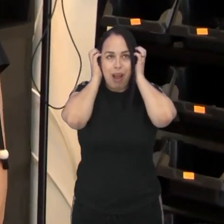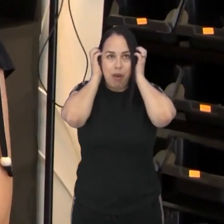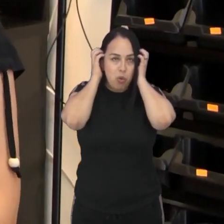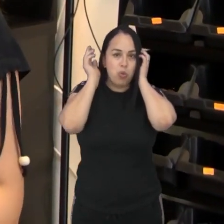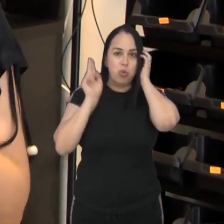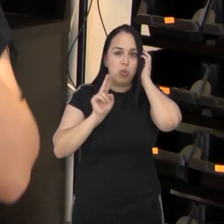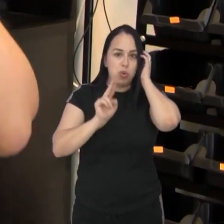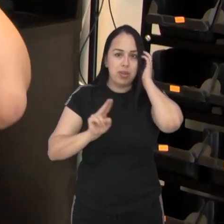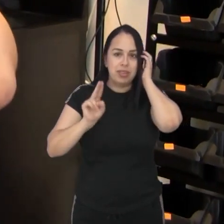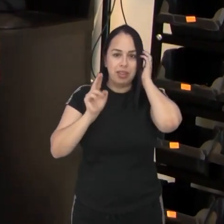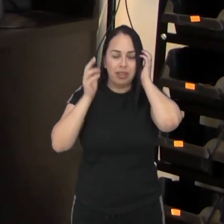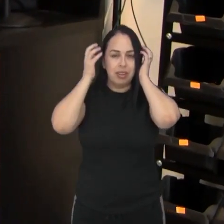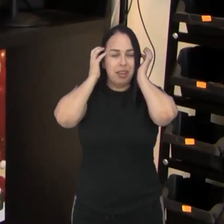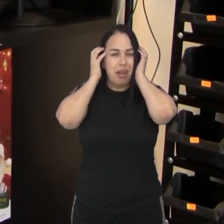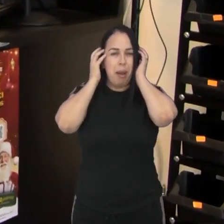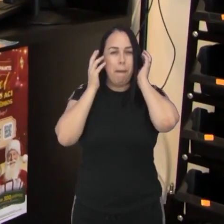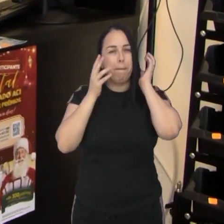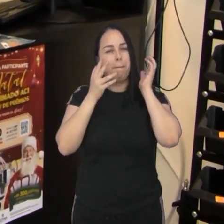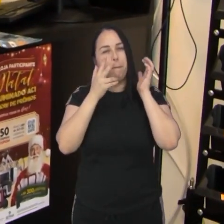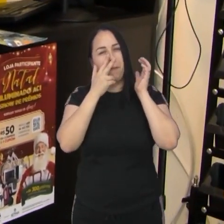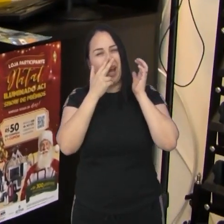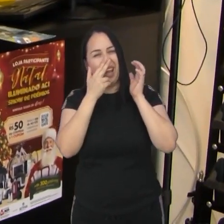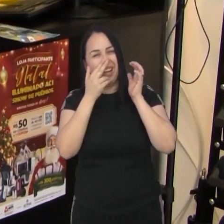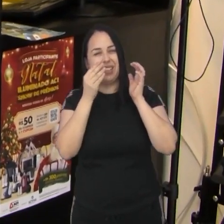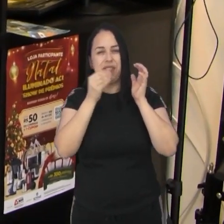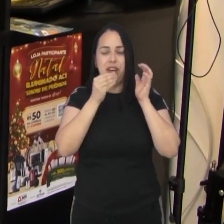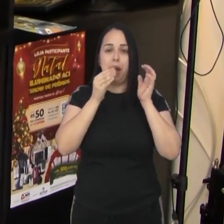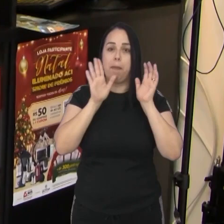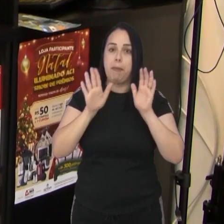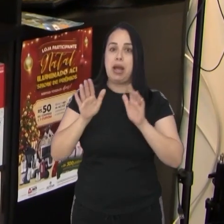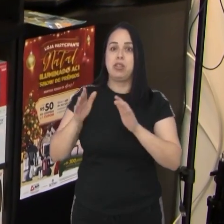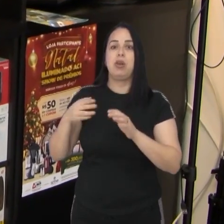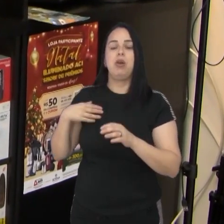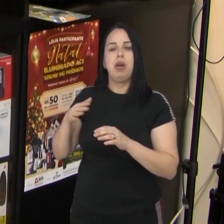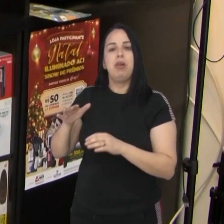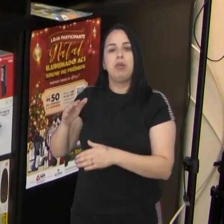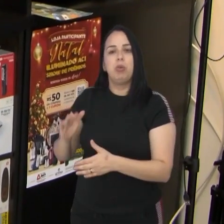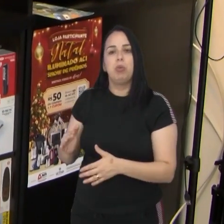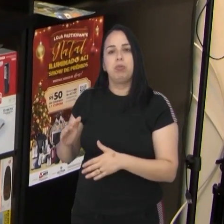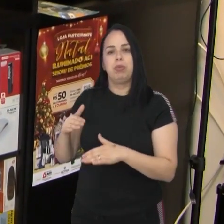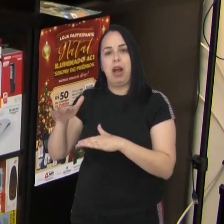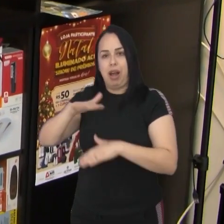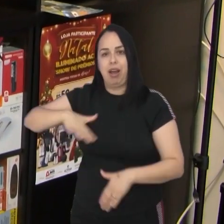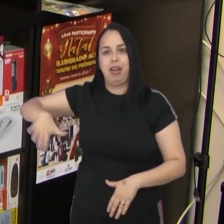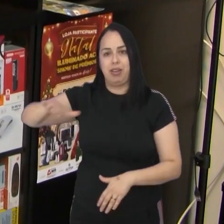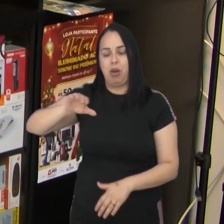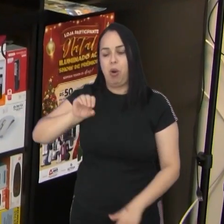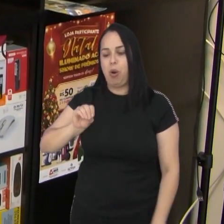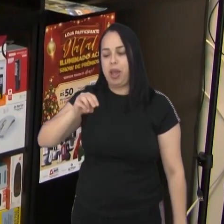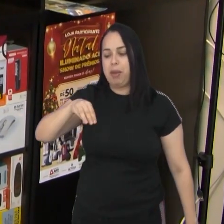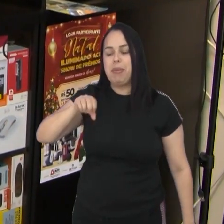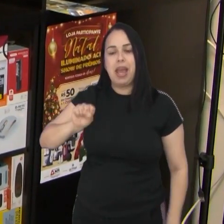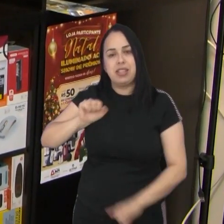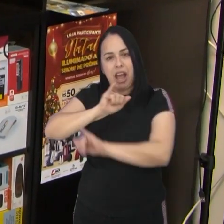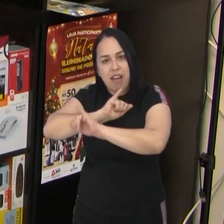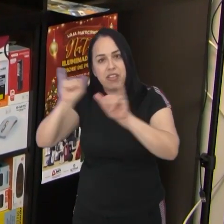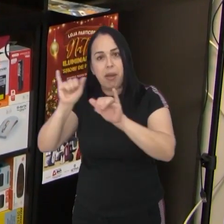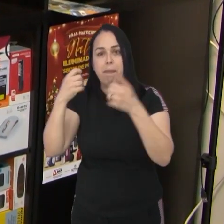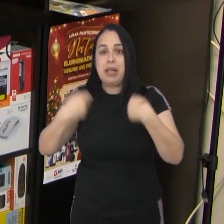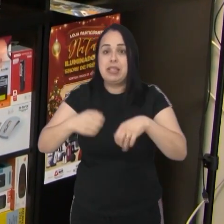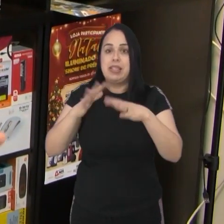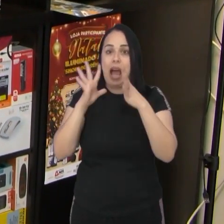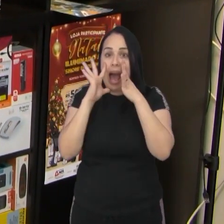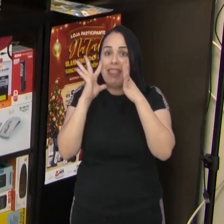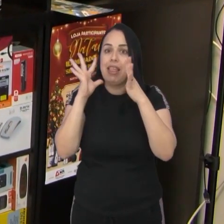de áudio, o uso desse dispositivo parece inofensivo, mas preocupa autoridades da saúde. Um alerta emitido pela OMS